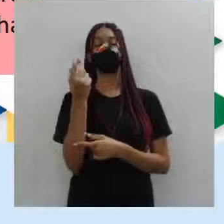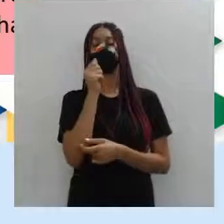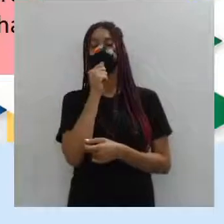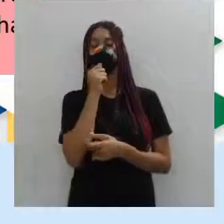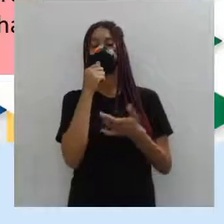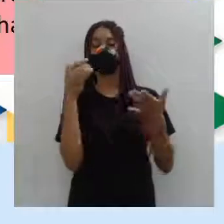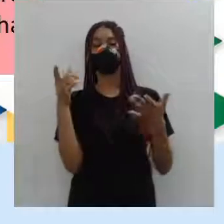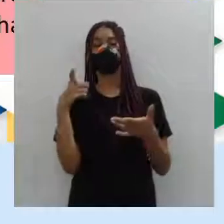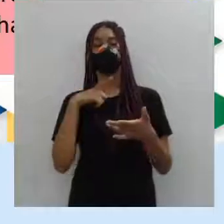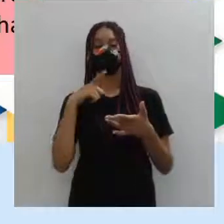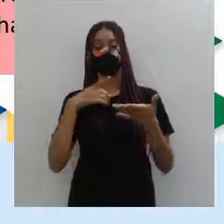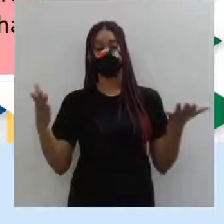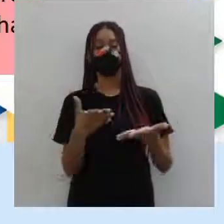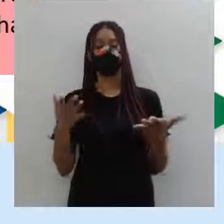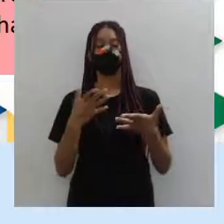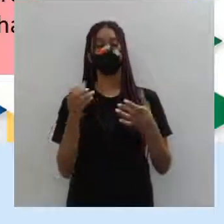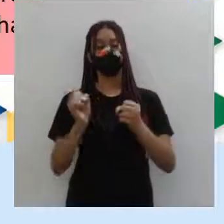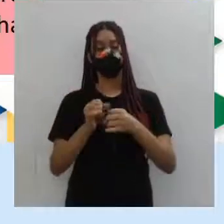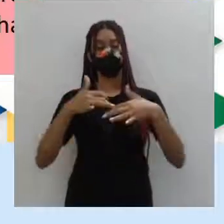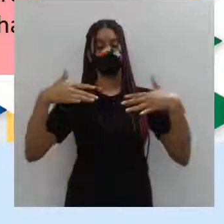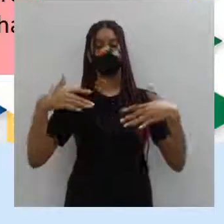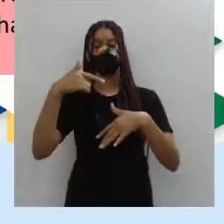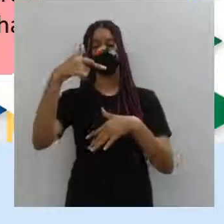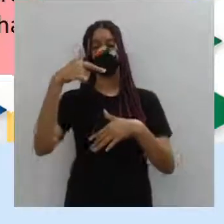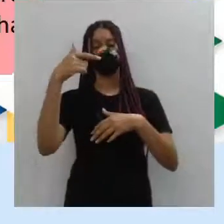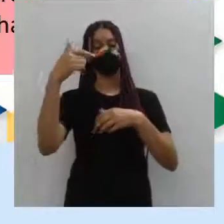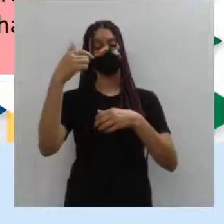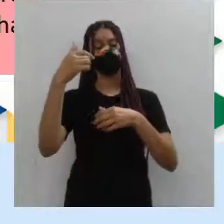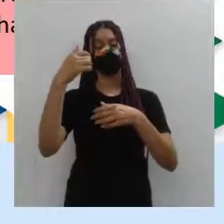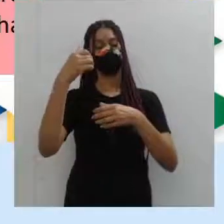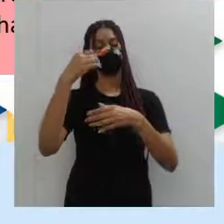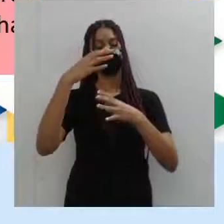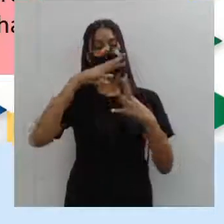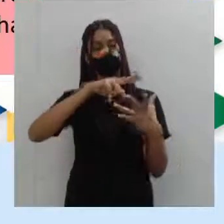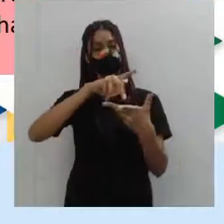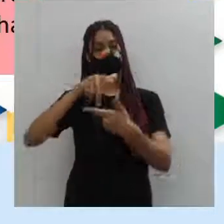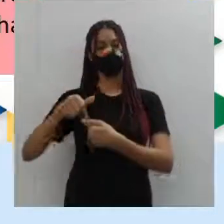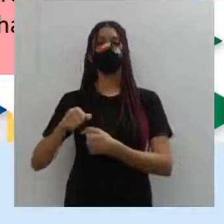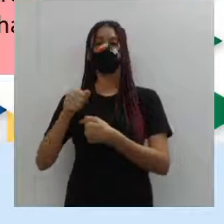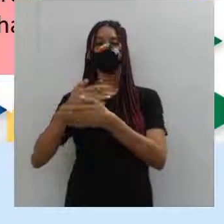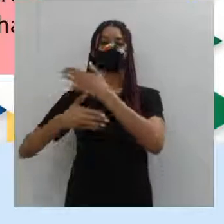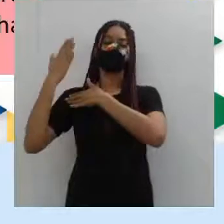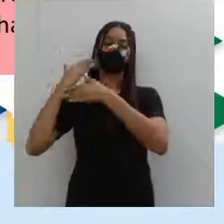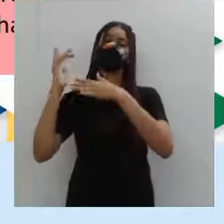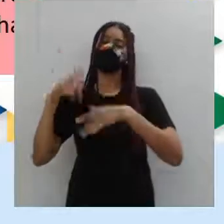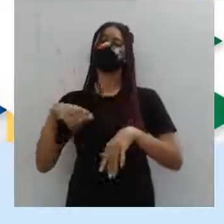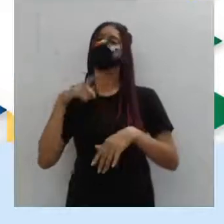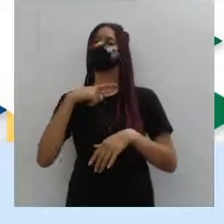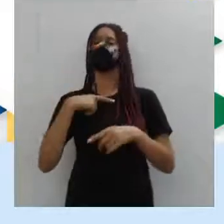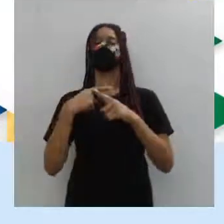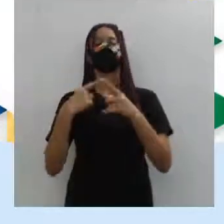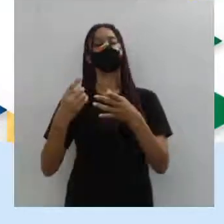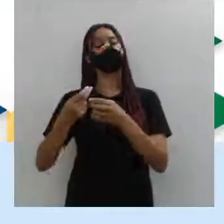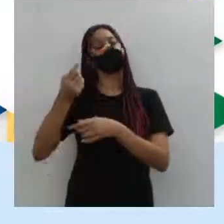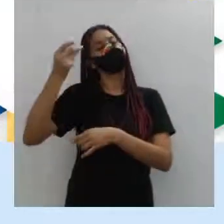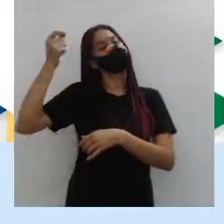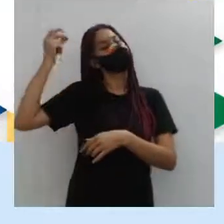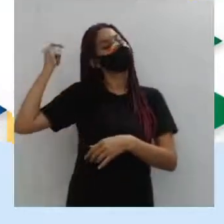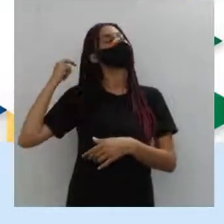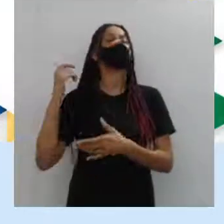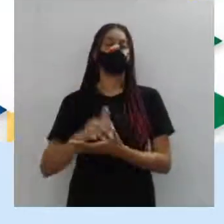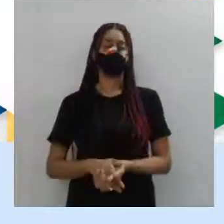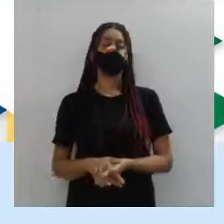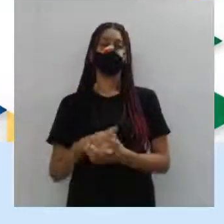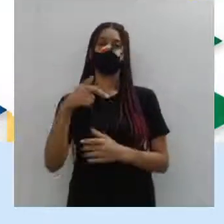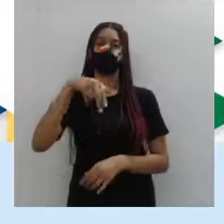ainda existente. Claro, muito desgastado, mas a gente está falando de muito tempo aí, tá bom? Então, Kéops